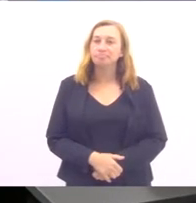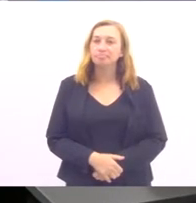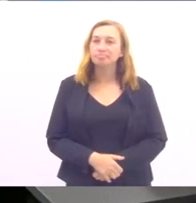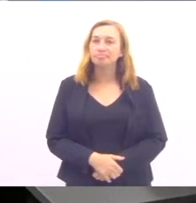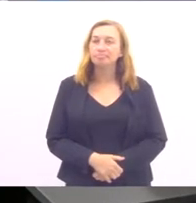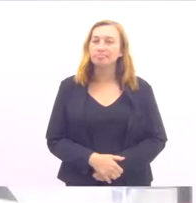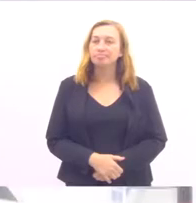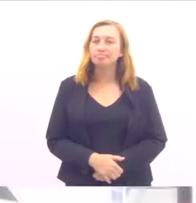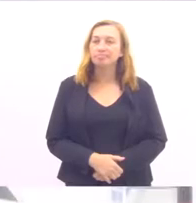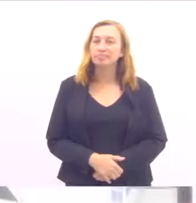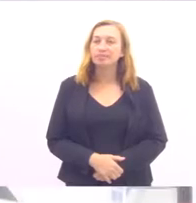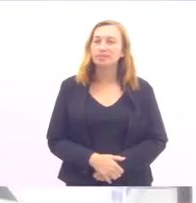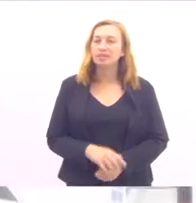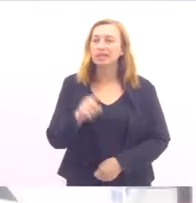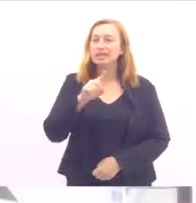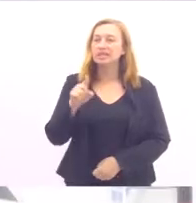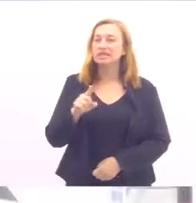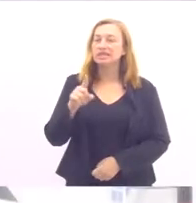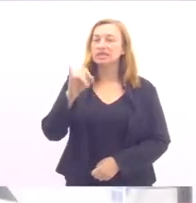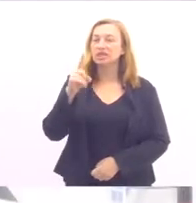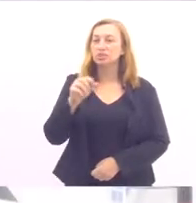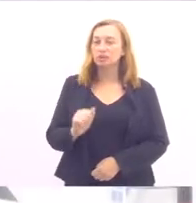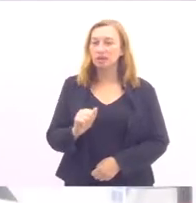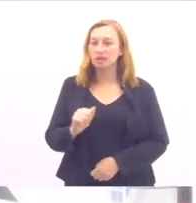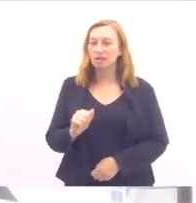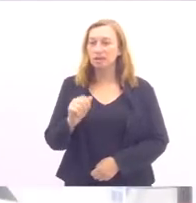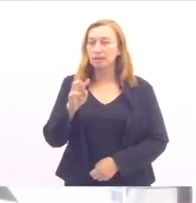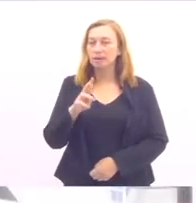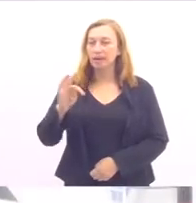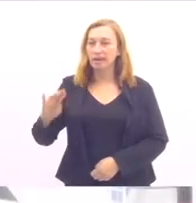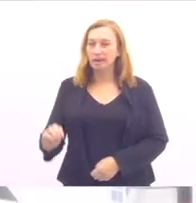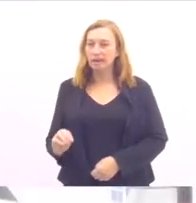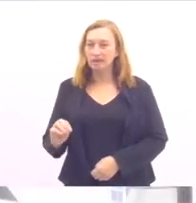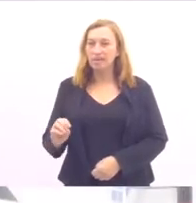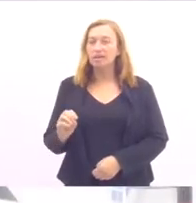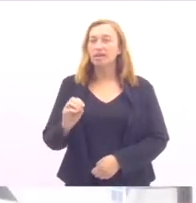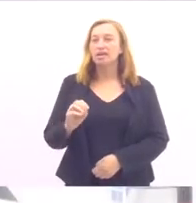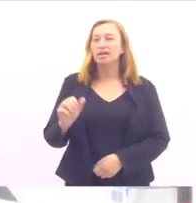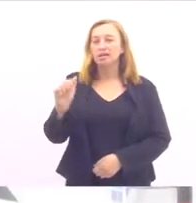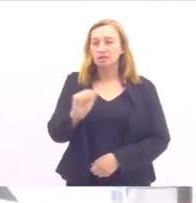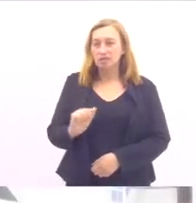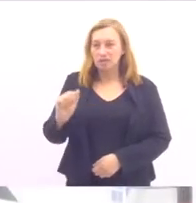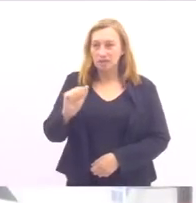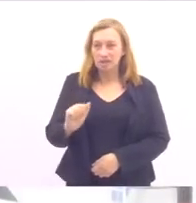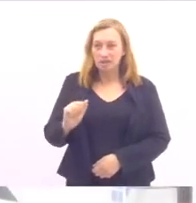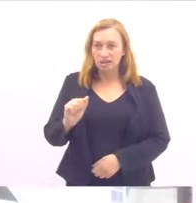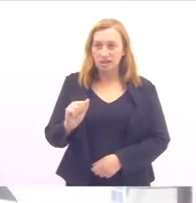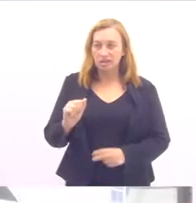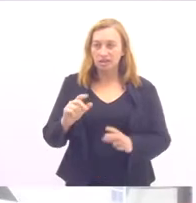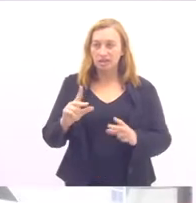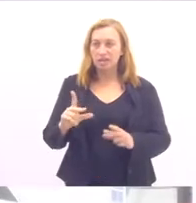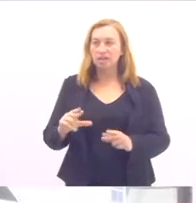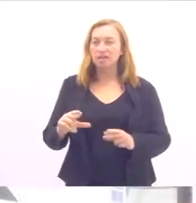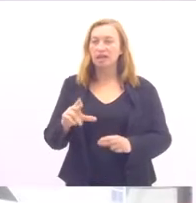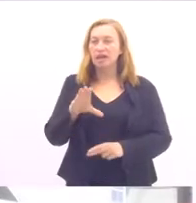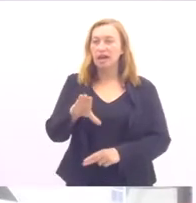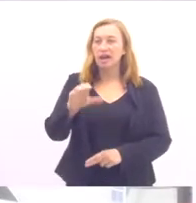A Zilda Barreto, a Rede Associada de Cooperativas dos Catadores. Está aqui a